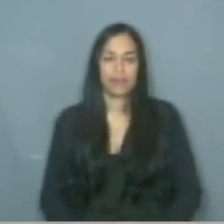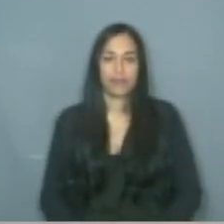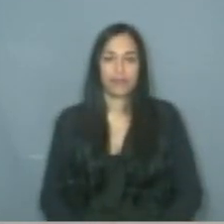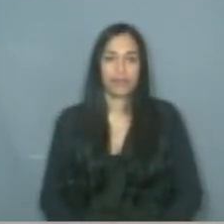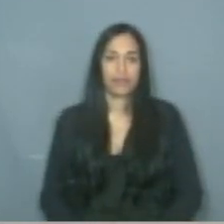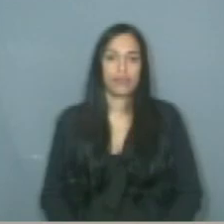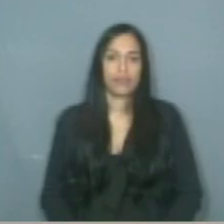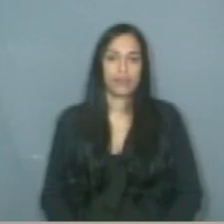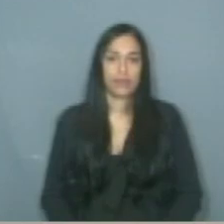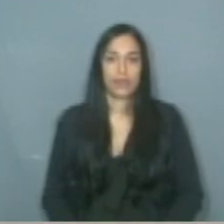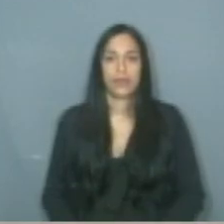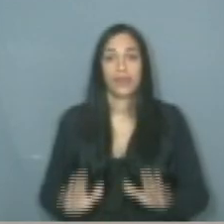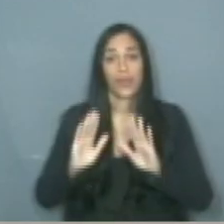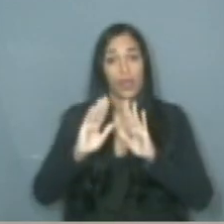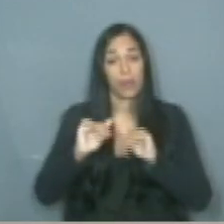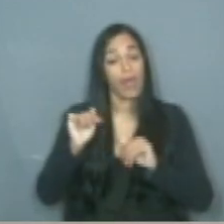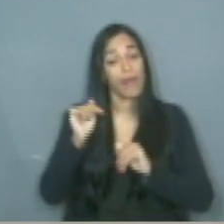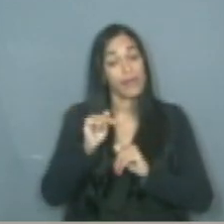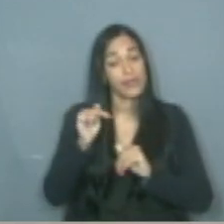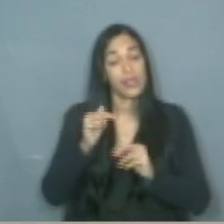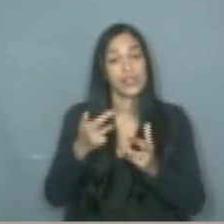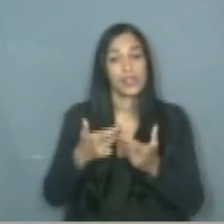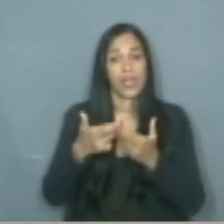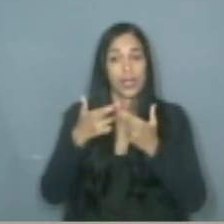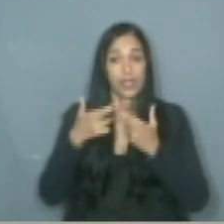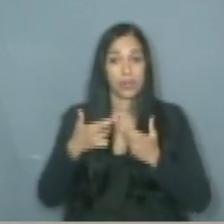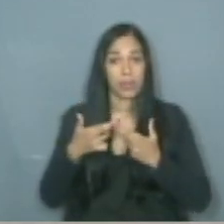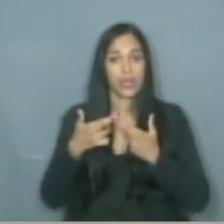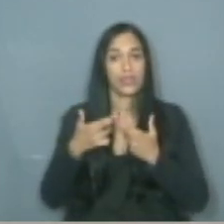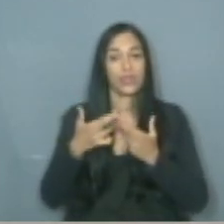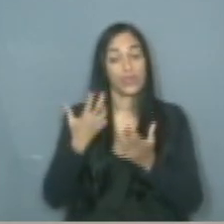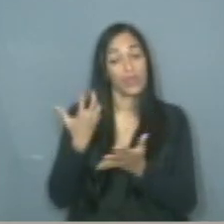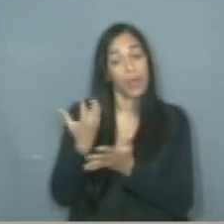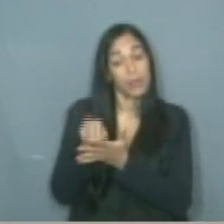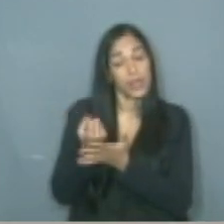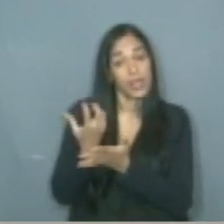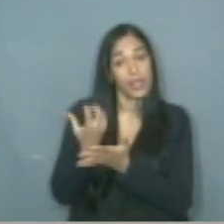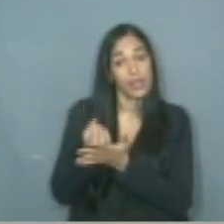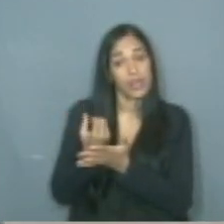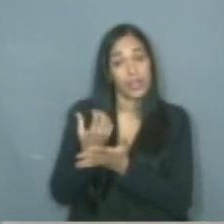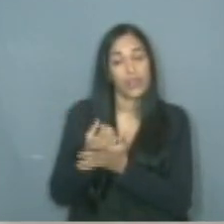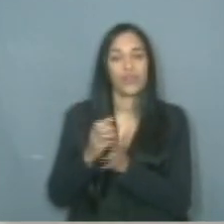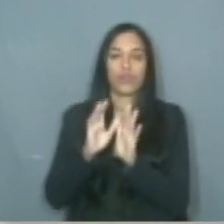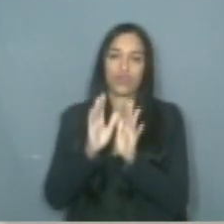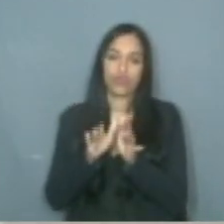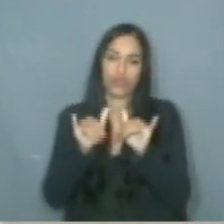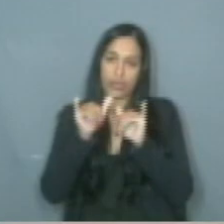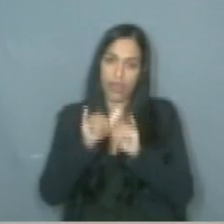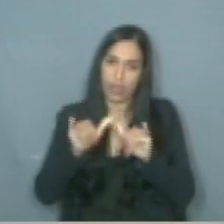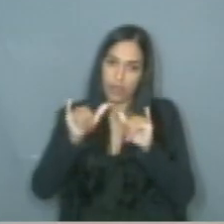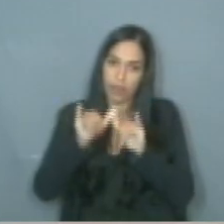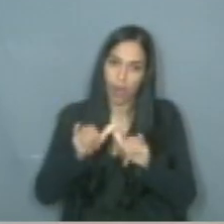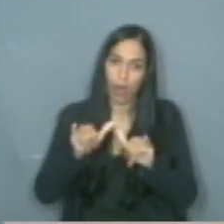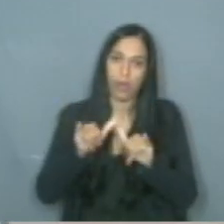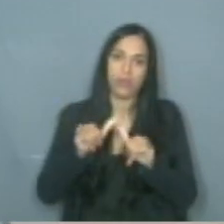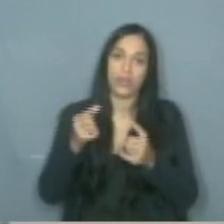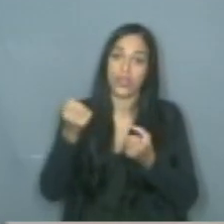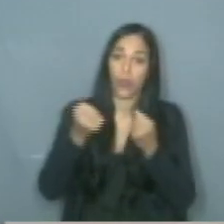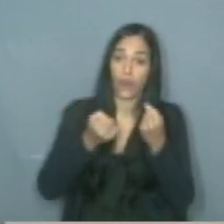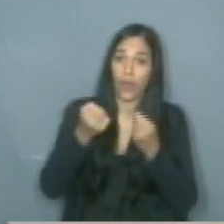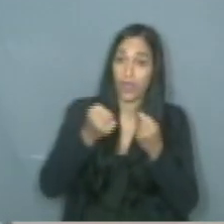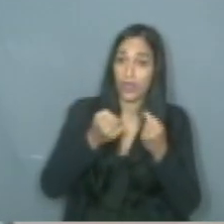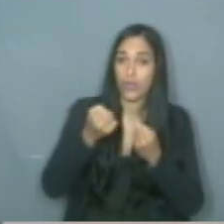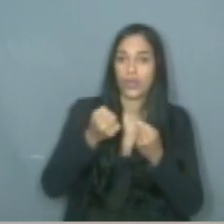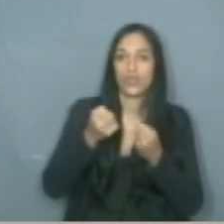é exatamente o que pede esse requerimento, que no próprio aplicativo já se alerte que o veículo está sendo